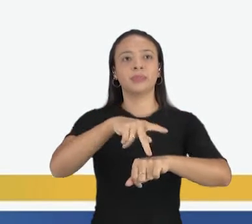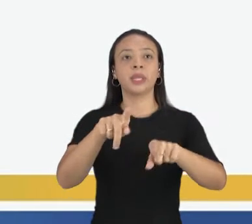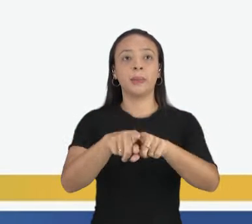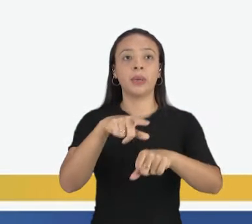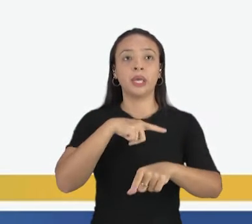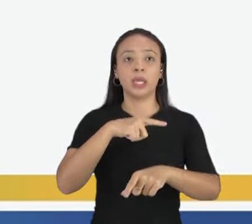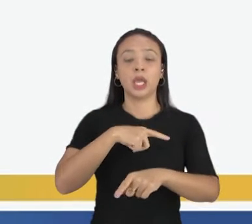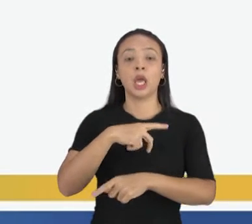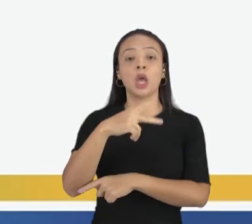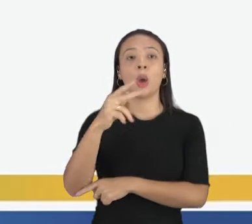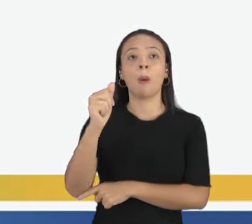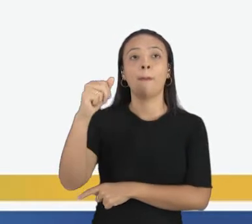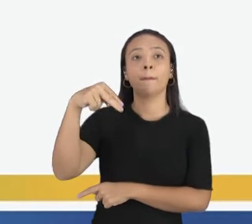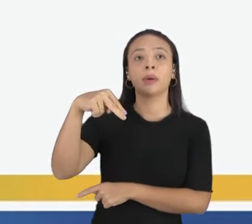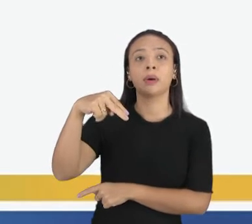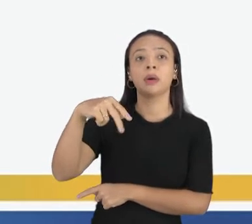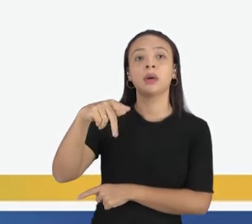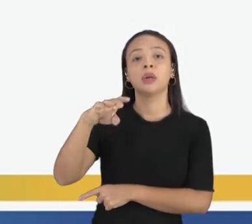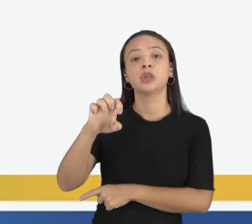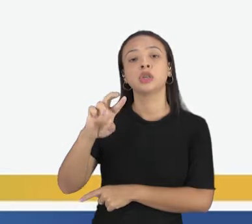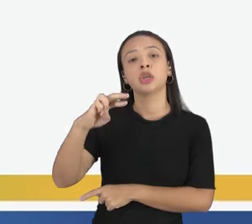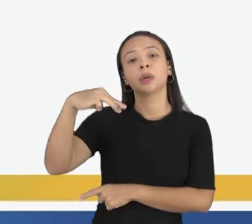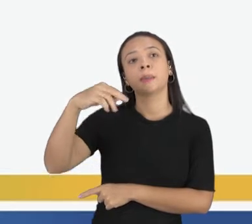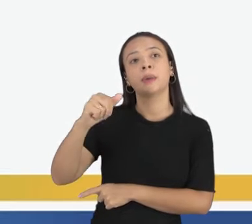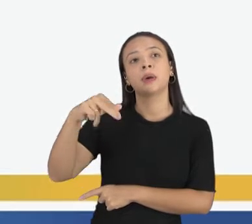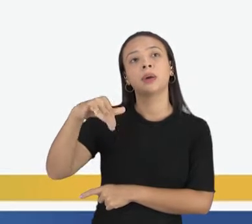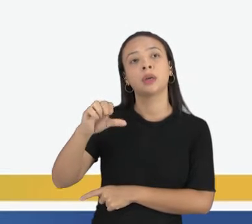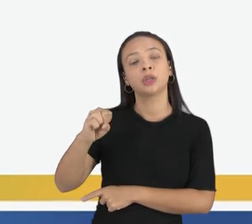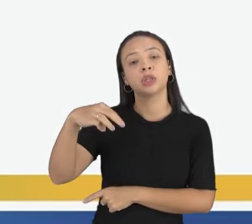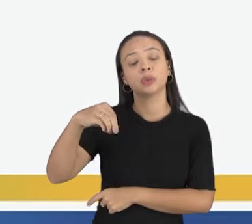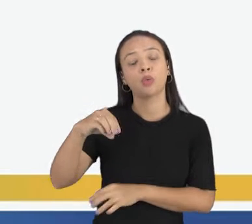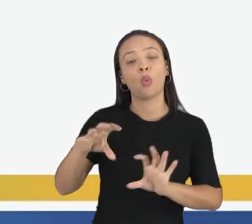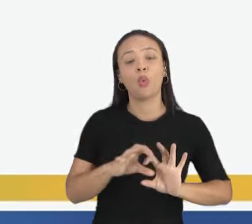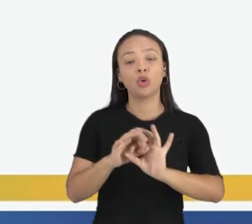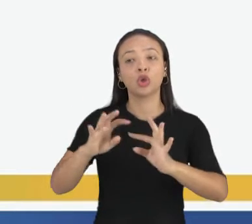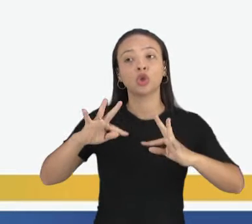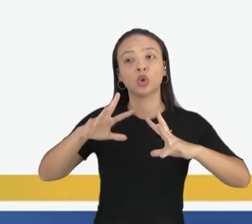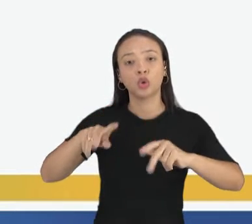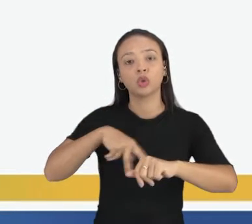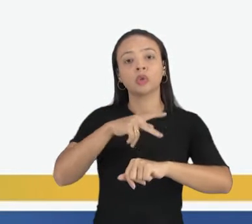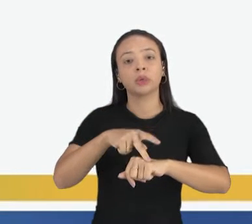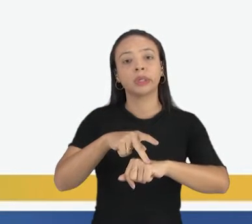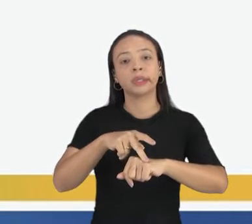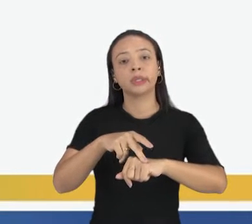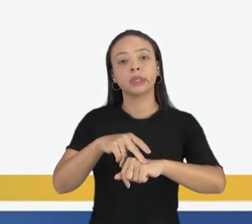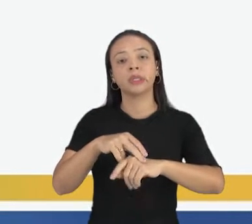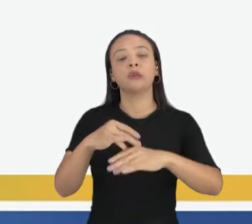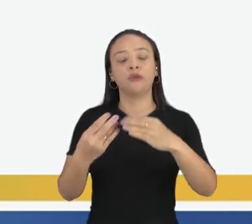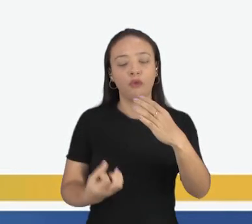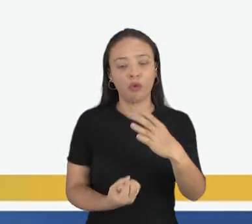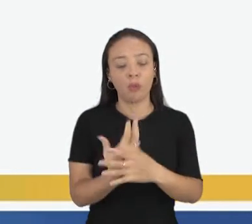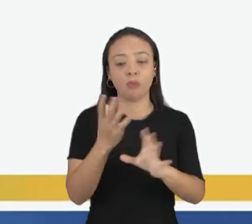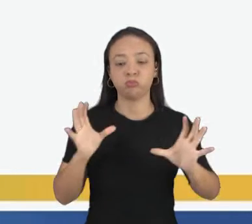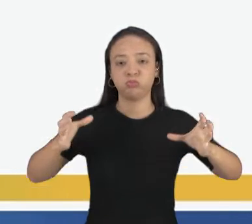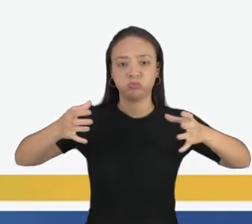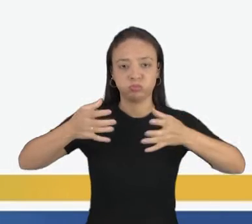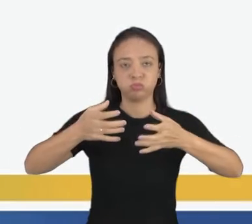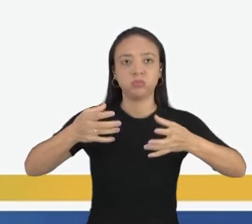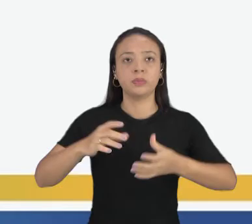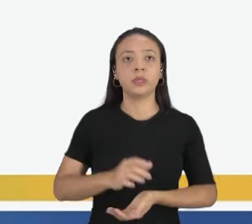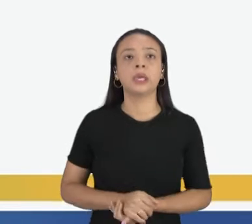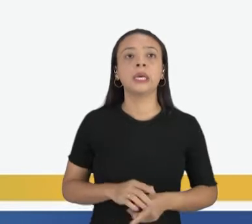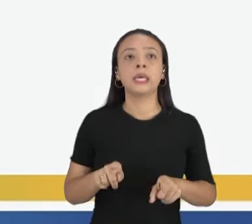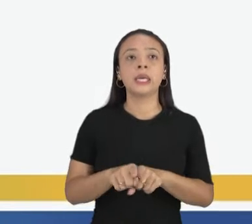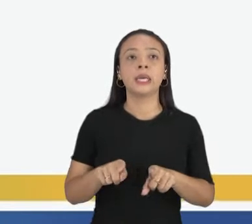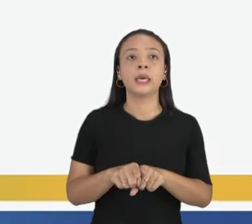o pan-germanismo na Alemanha, que queria unir os países de origem germânica e formar um grande império. O pan-eslavismo, né?